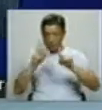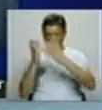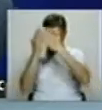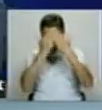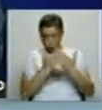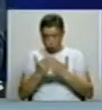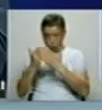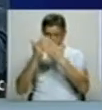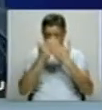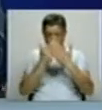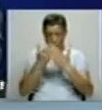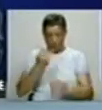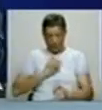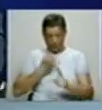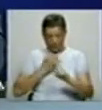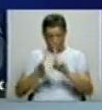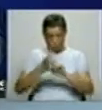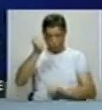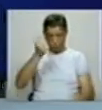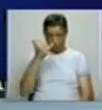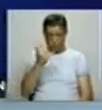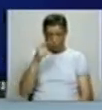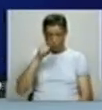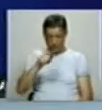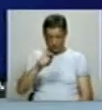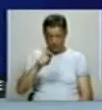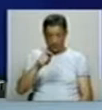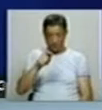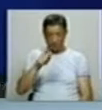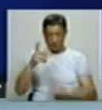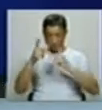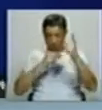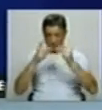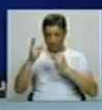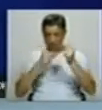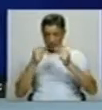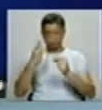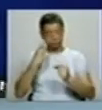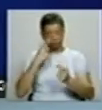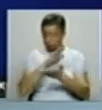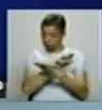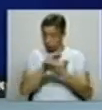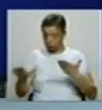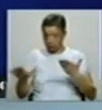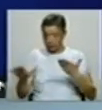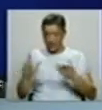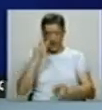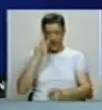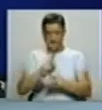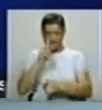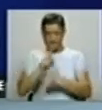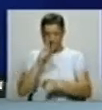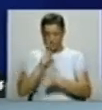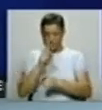que foram identificados cerca de 2.000 aglomerados que nós não conhecíamos e que